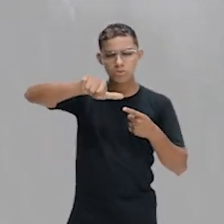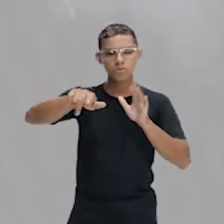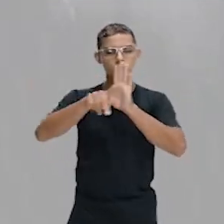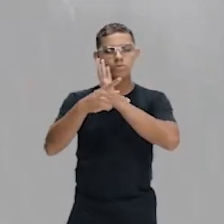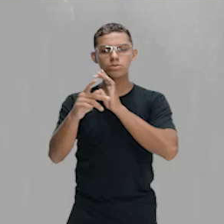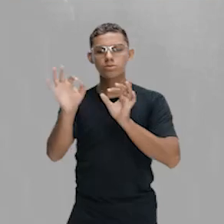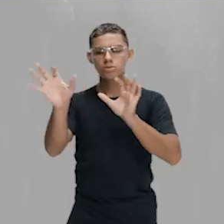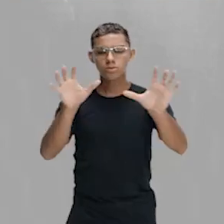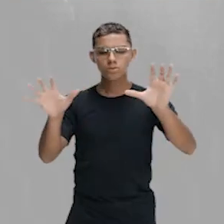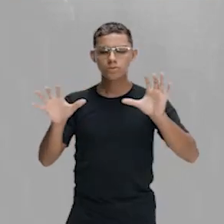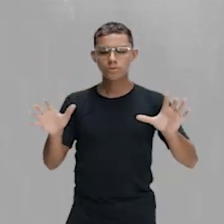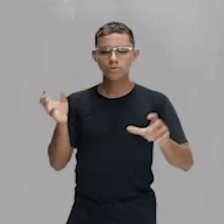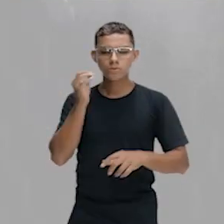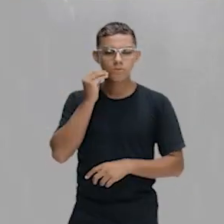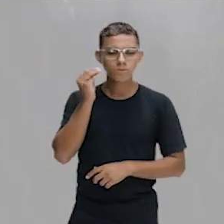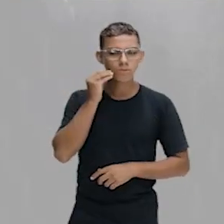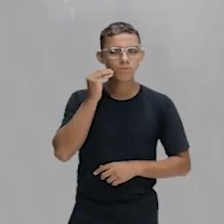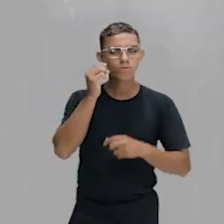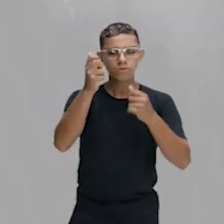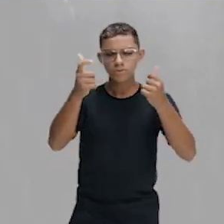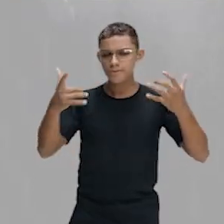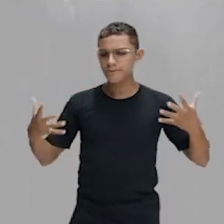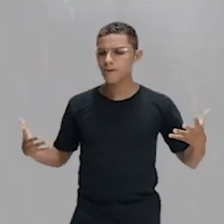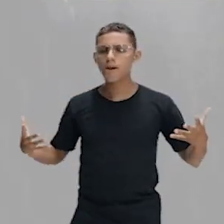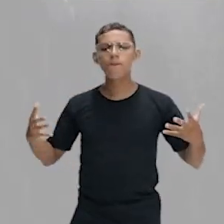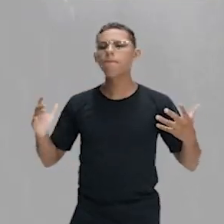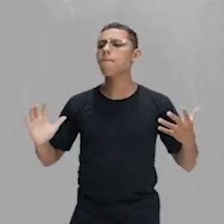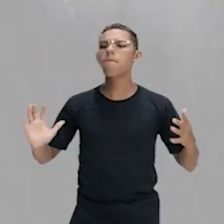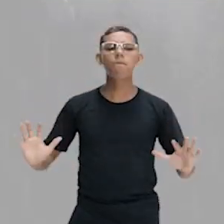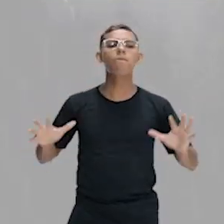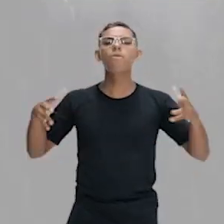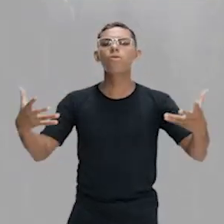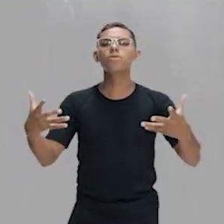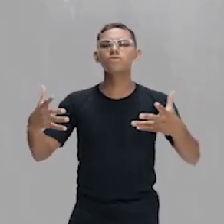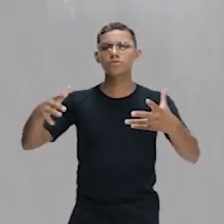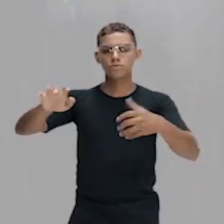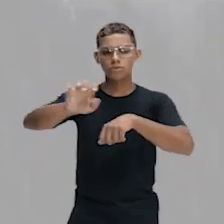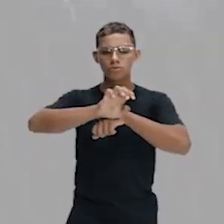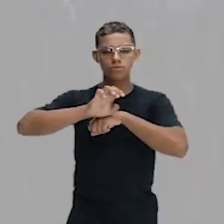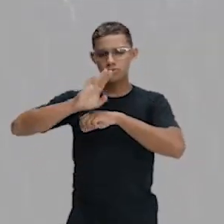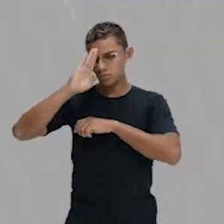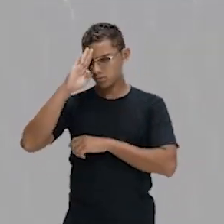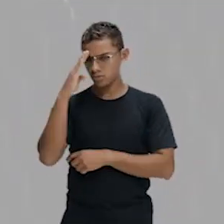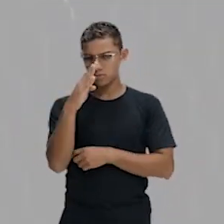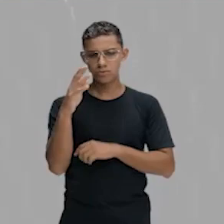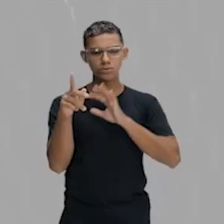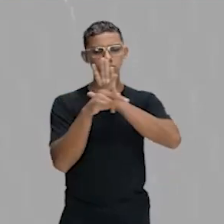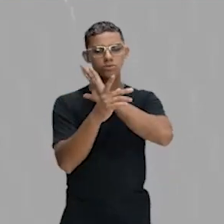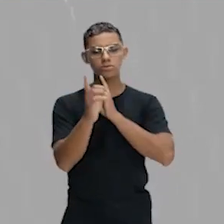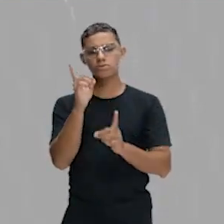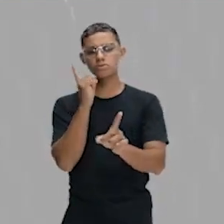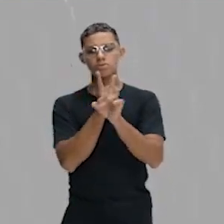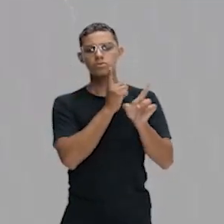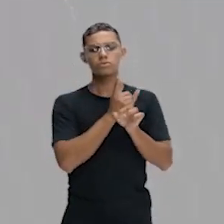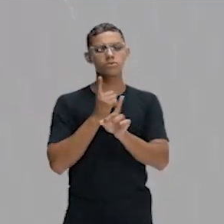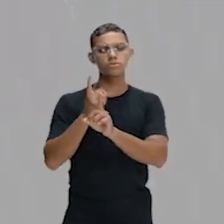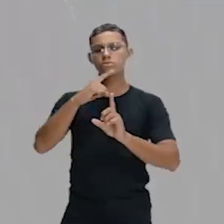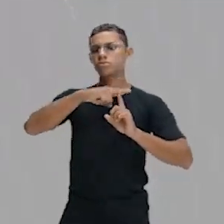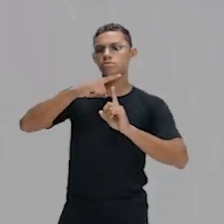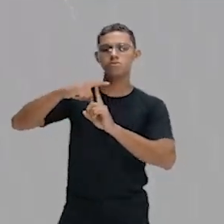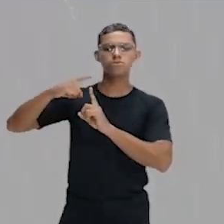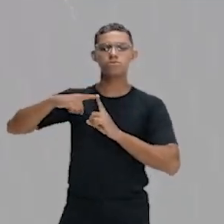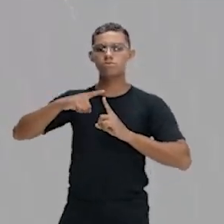domínio e vamos tentar explicar para vocês quais são os estados principais que a gente vai estar encontrando esses tipos